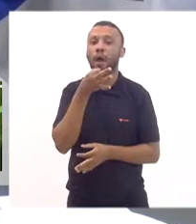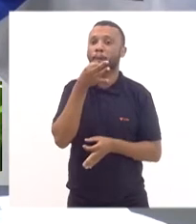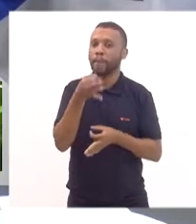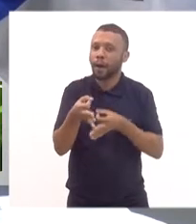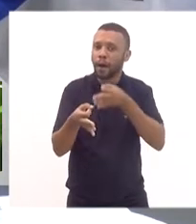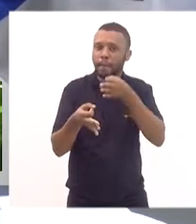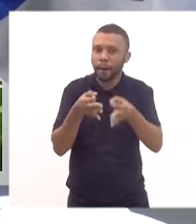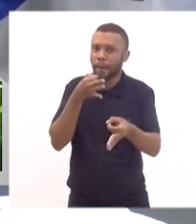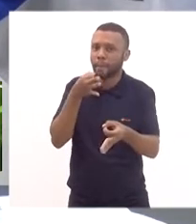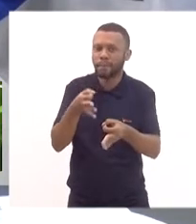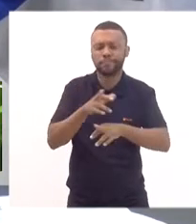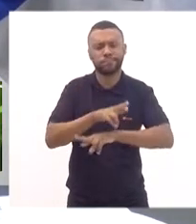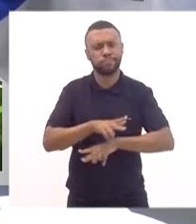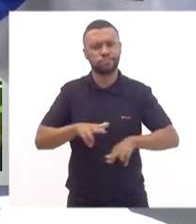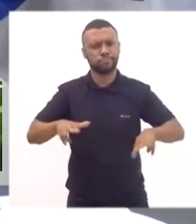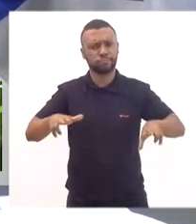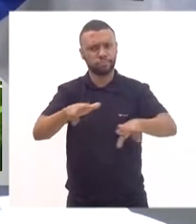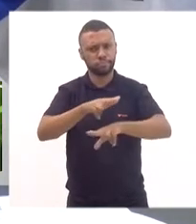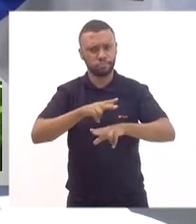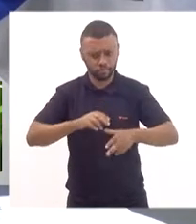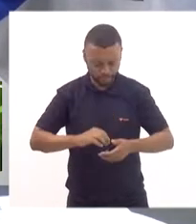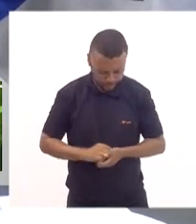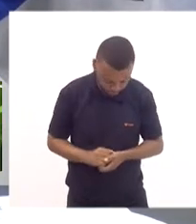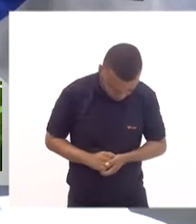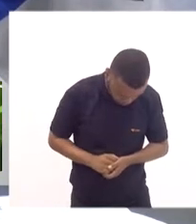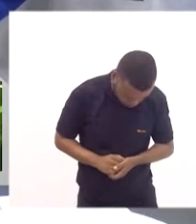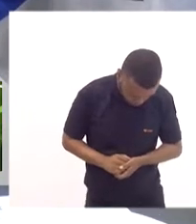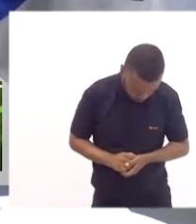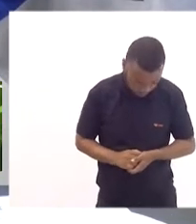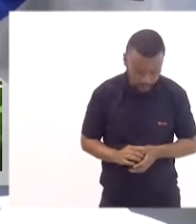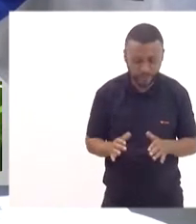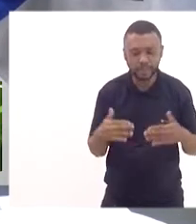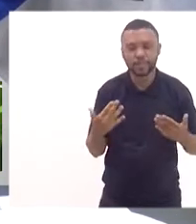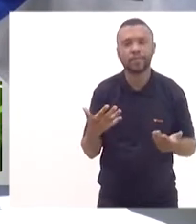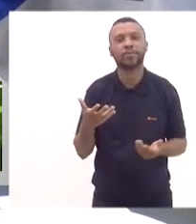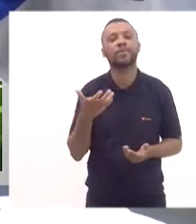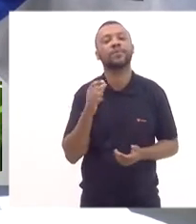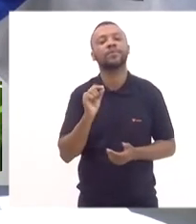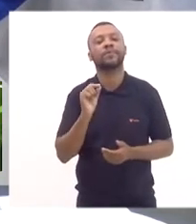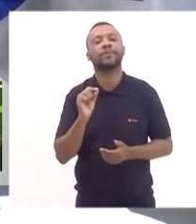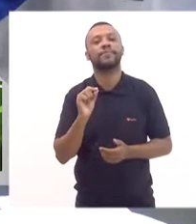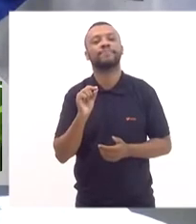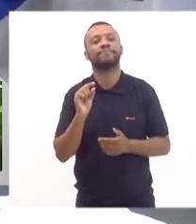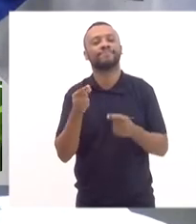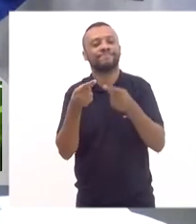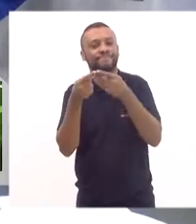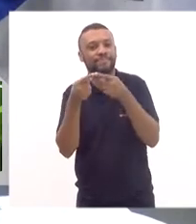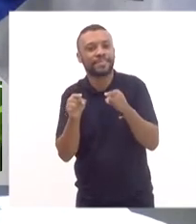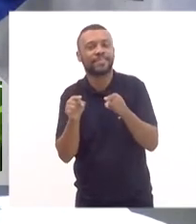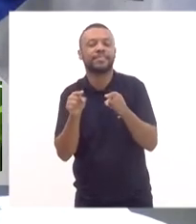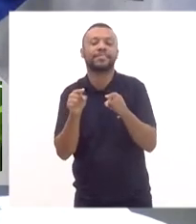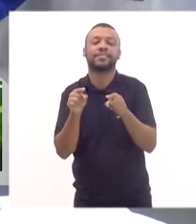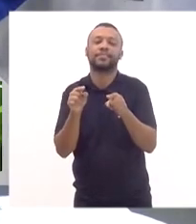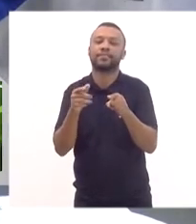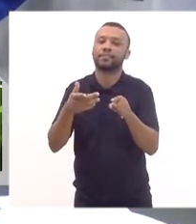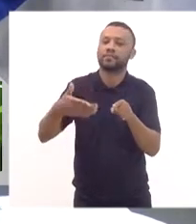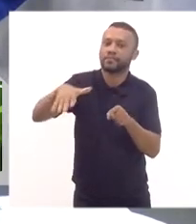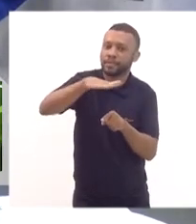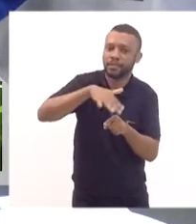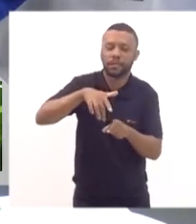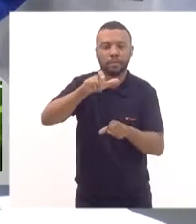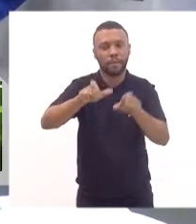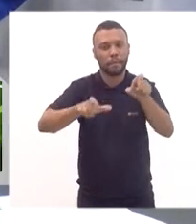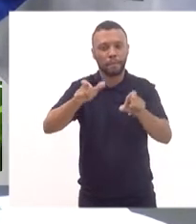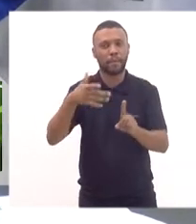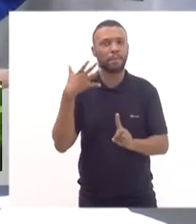opiniões diversas. Então, queria aqui abrir para ouvir os membros da